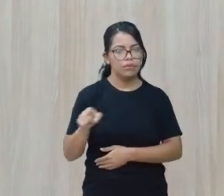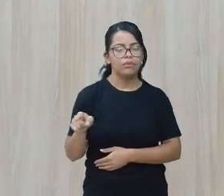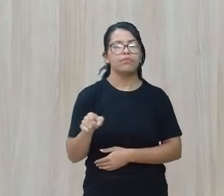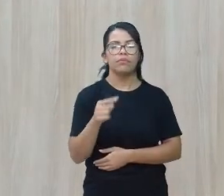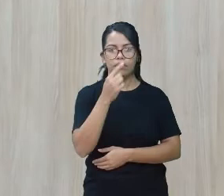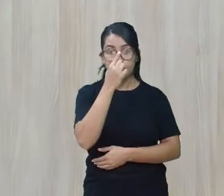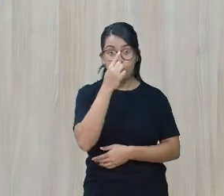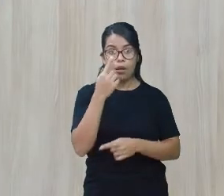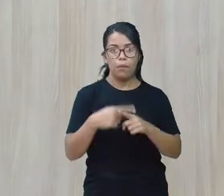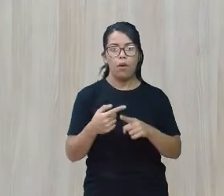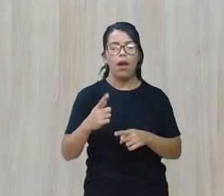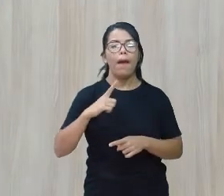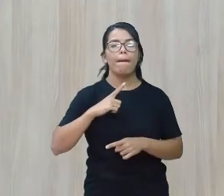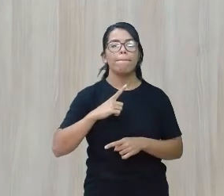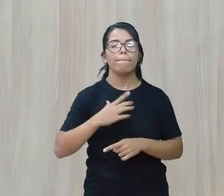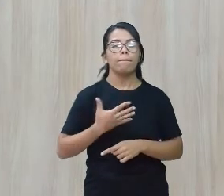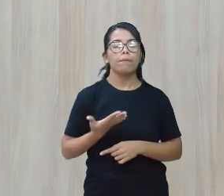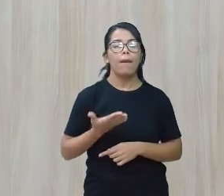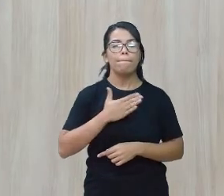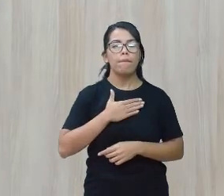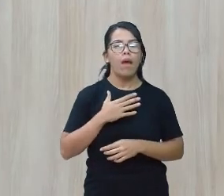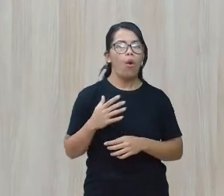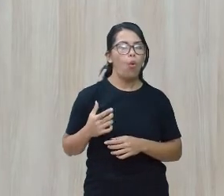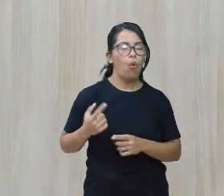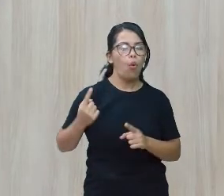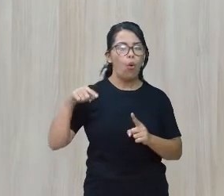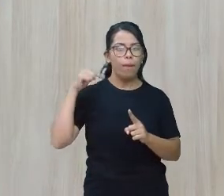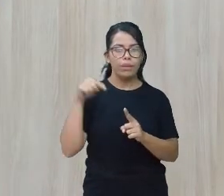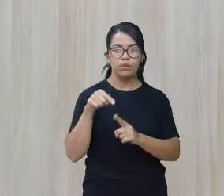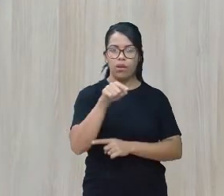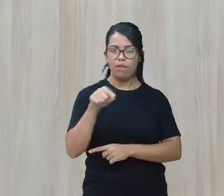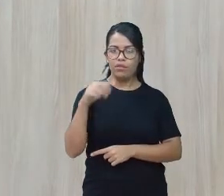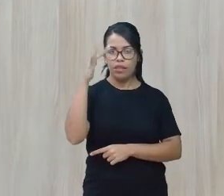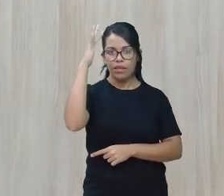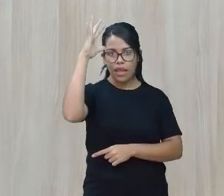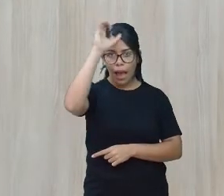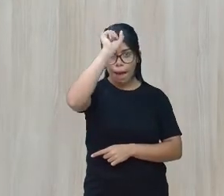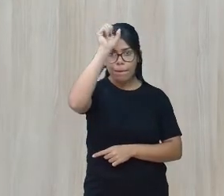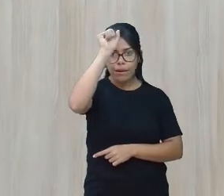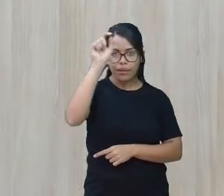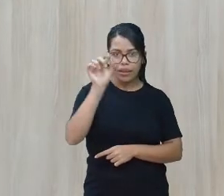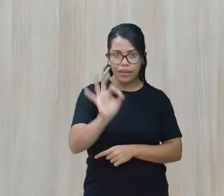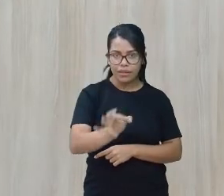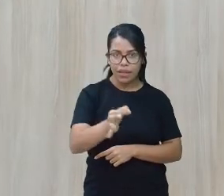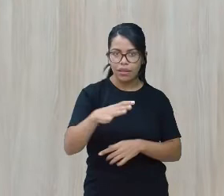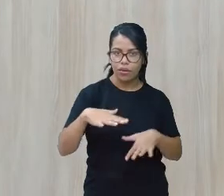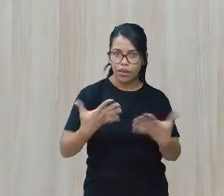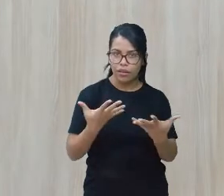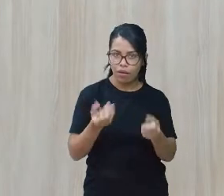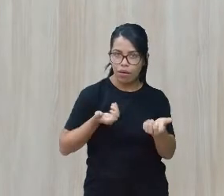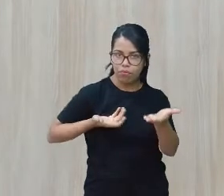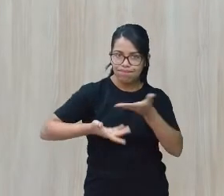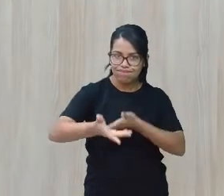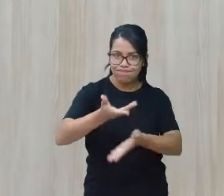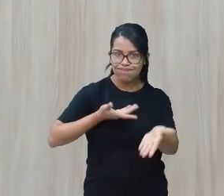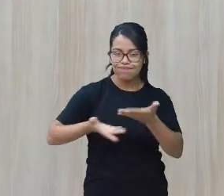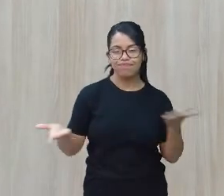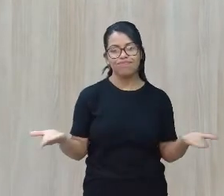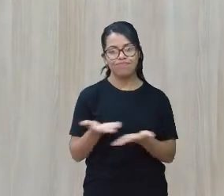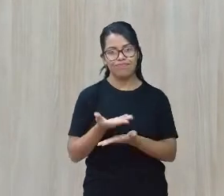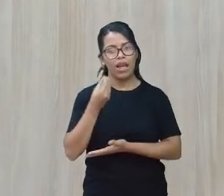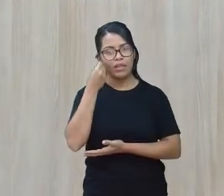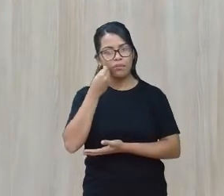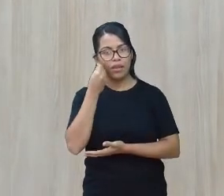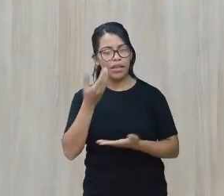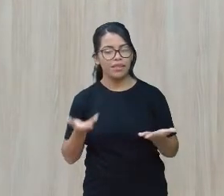vocês, porque o meu grande objetivo é a aprendizagem de vocês, então vamos trocar essa experiência aqui, tá certo?